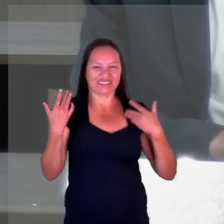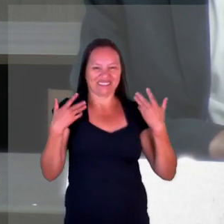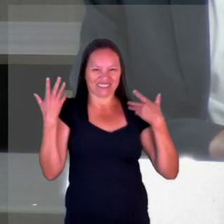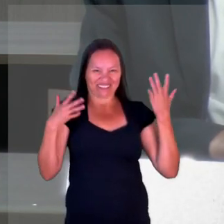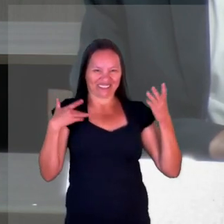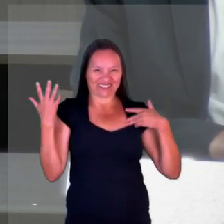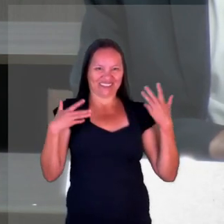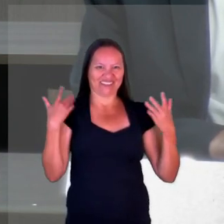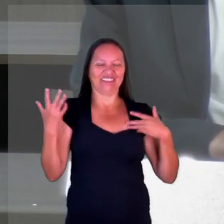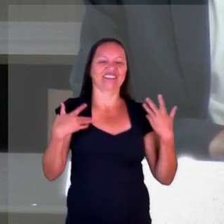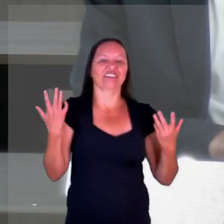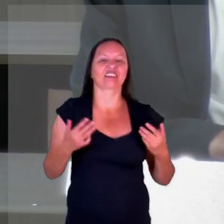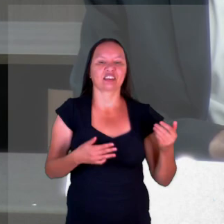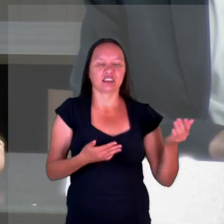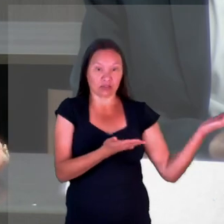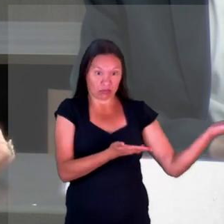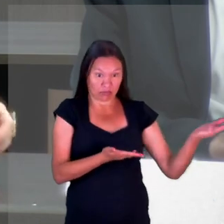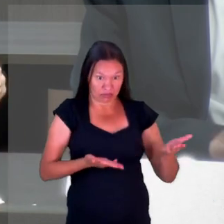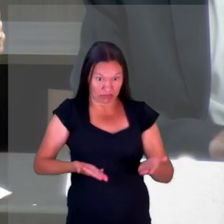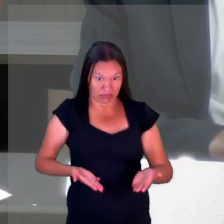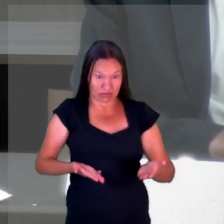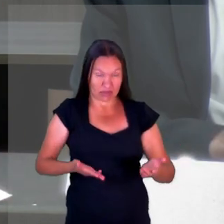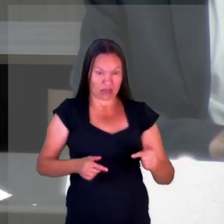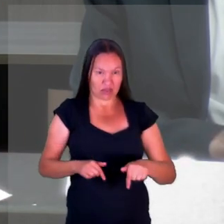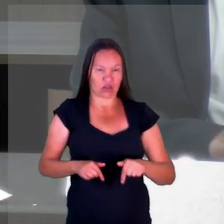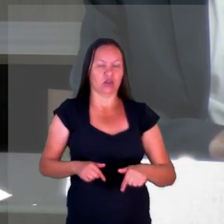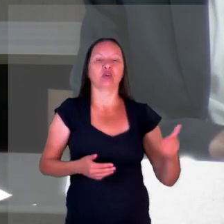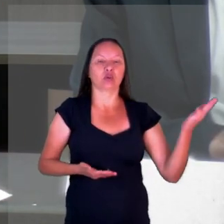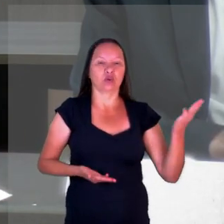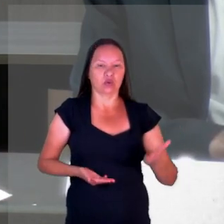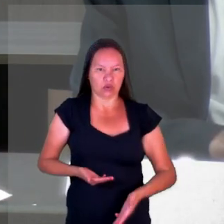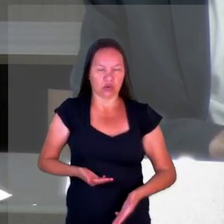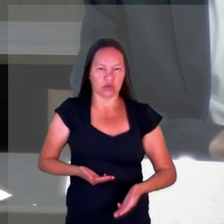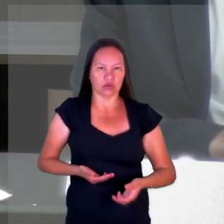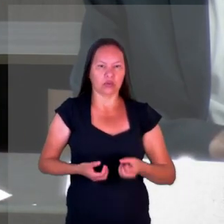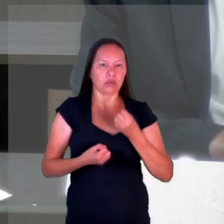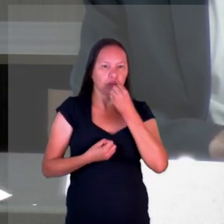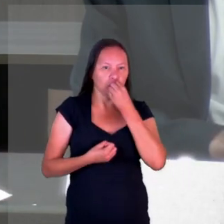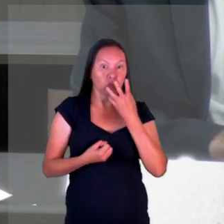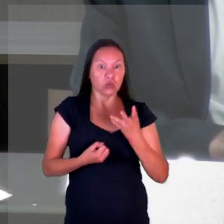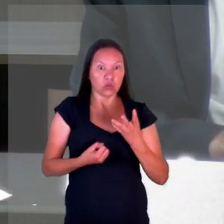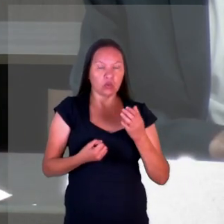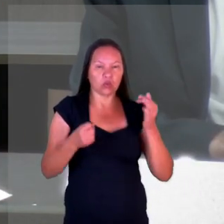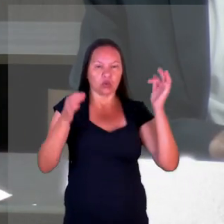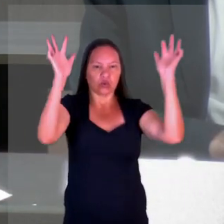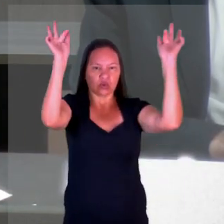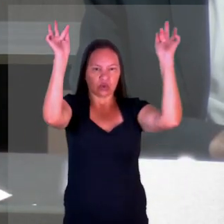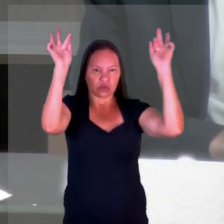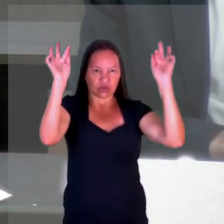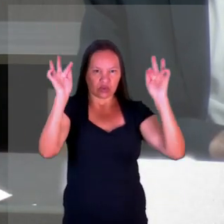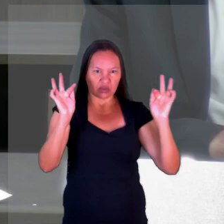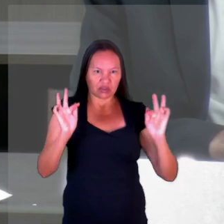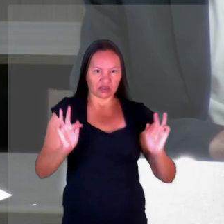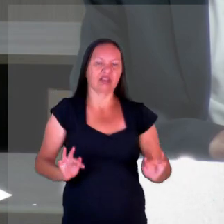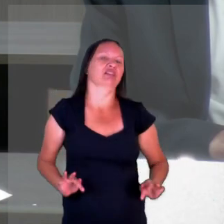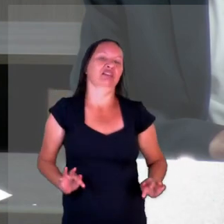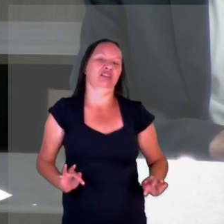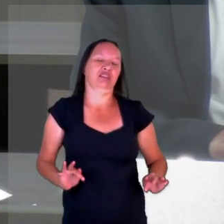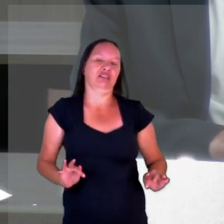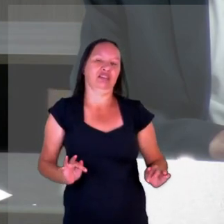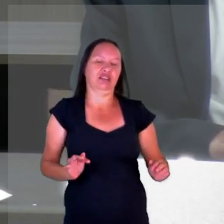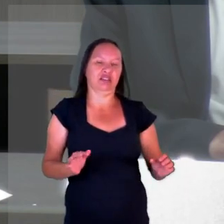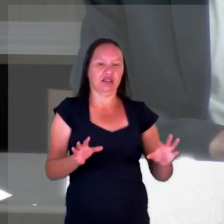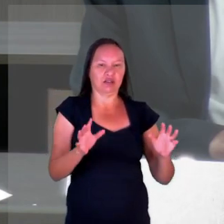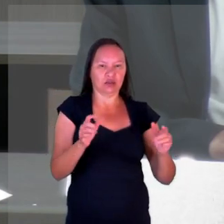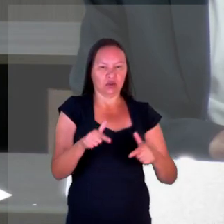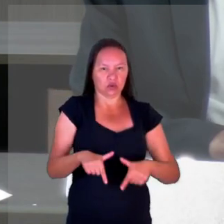hoje e Eh estamos muito felizes porque há um ano atrás estávamos celebrando a instituição do grupo